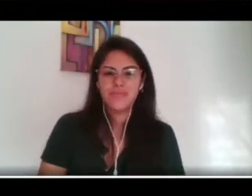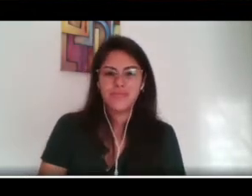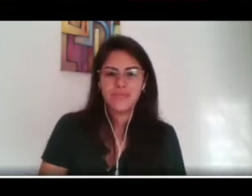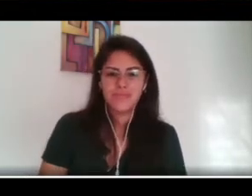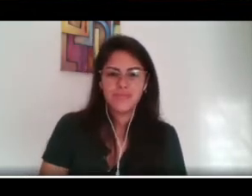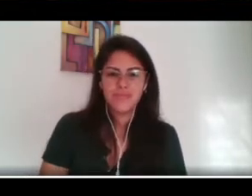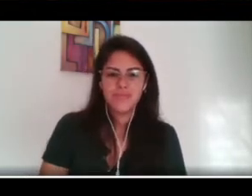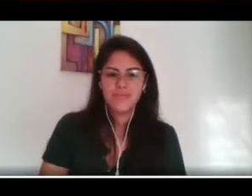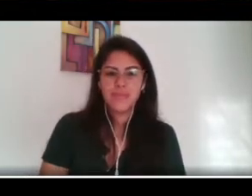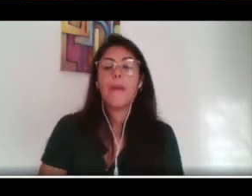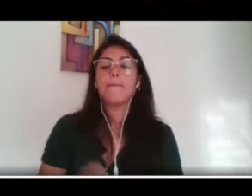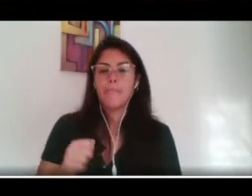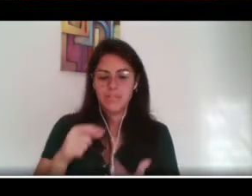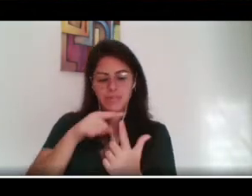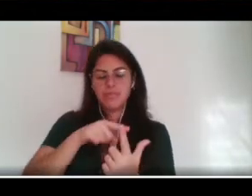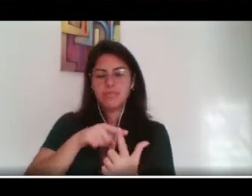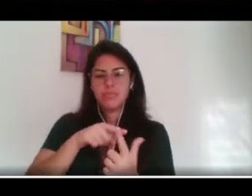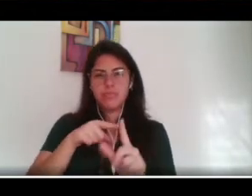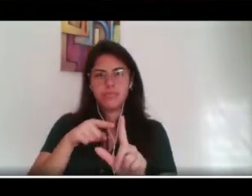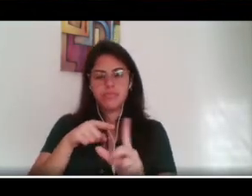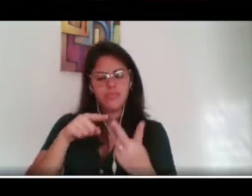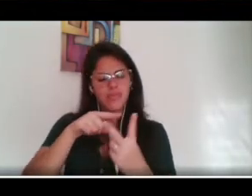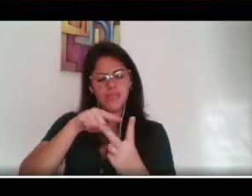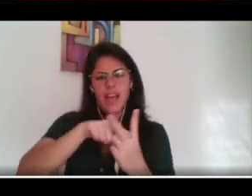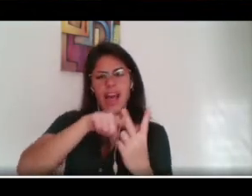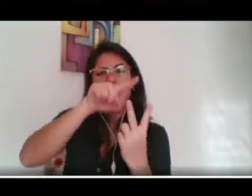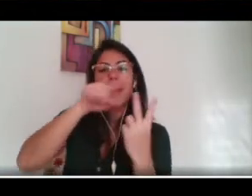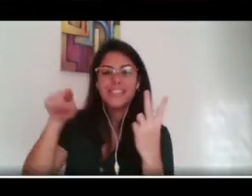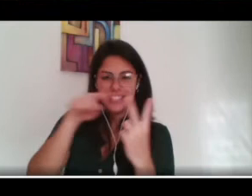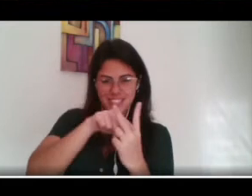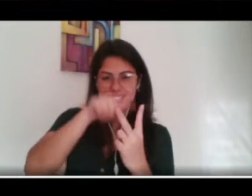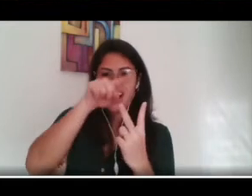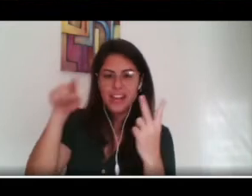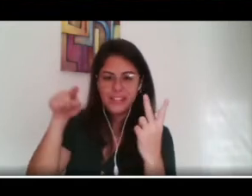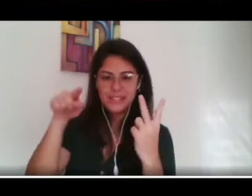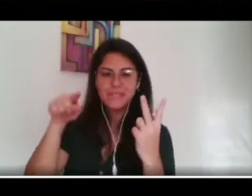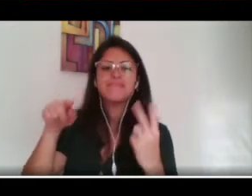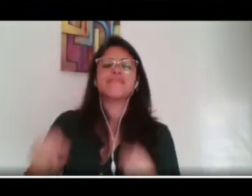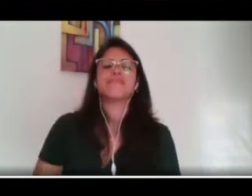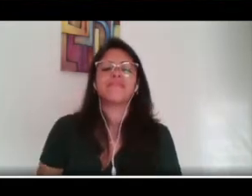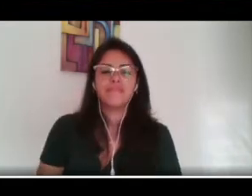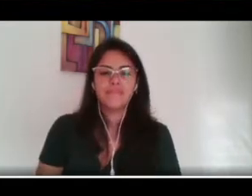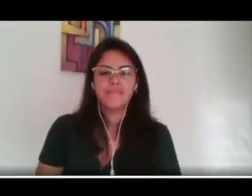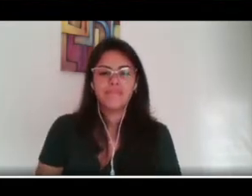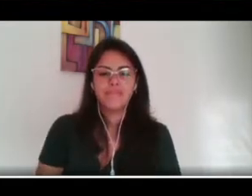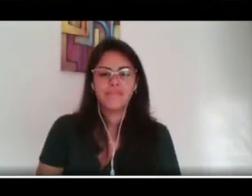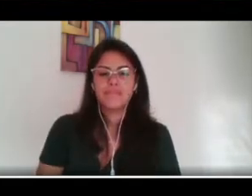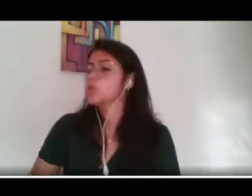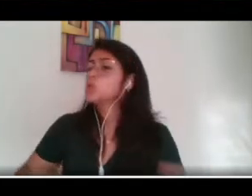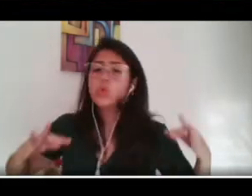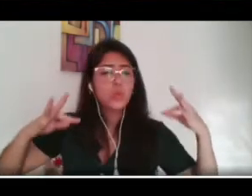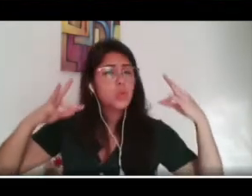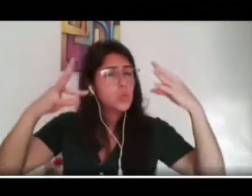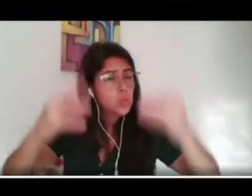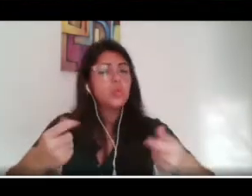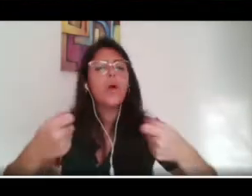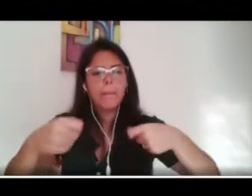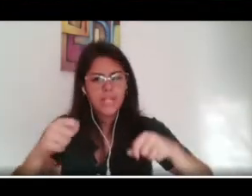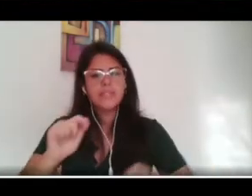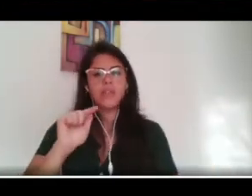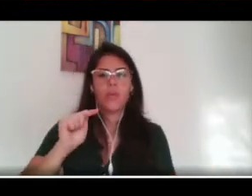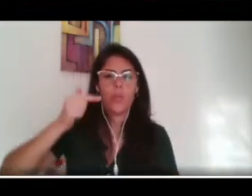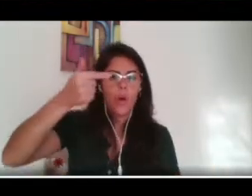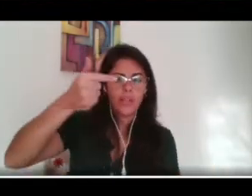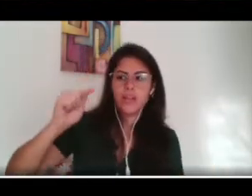De quê? De 3 metros por segundo, tudo ao quadrado, inclusive as unidades, né? Mais